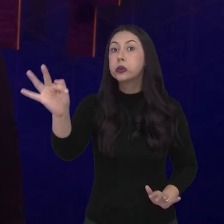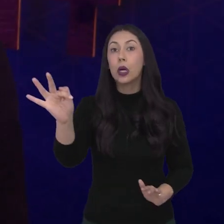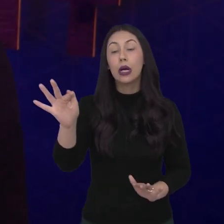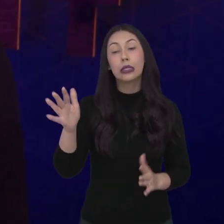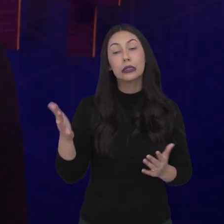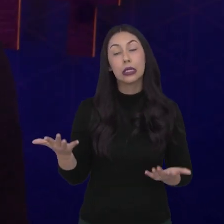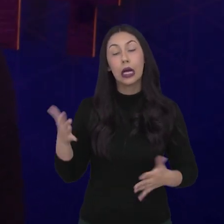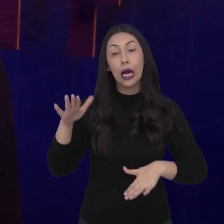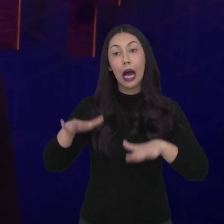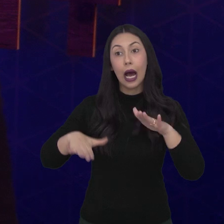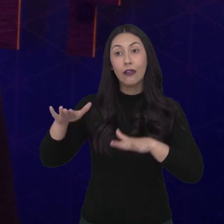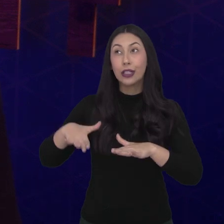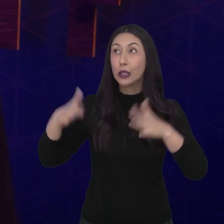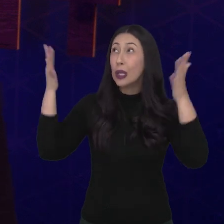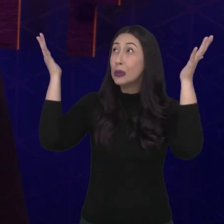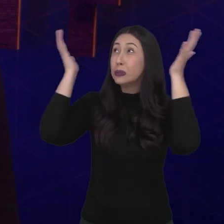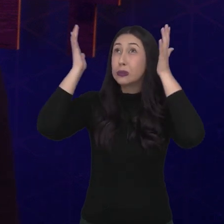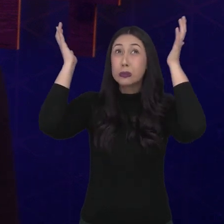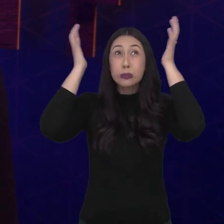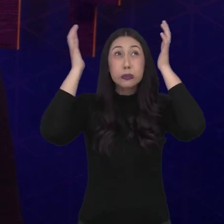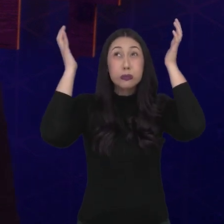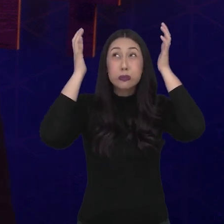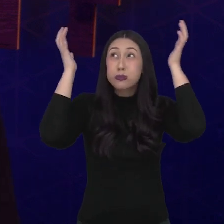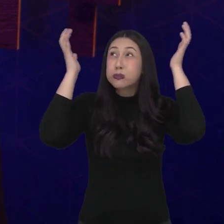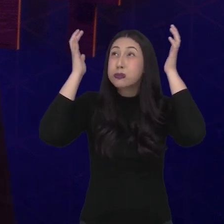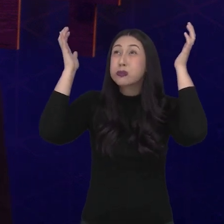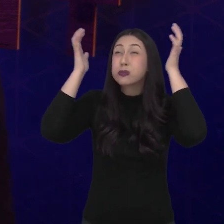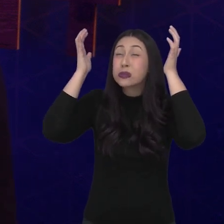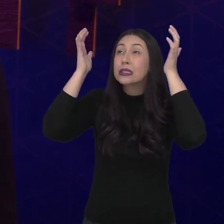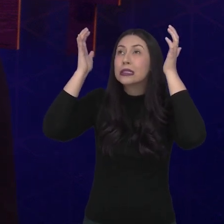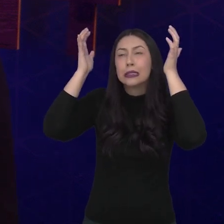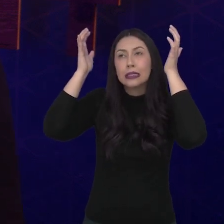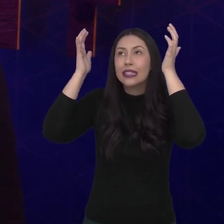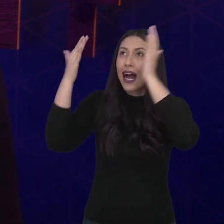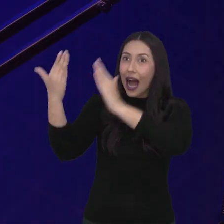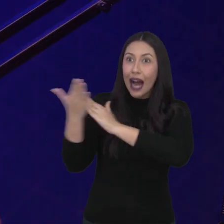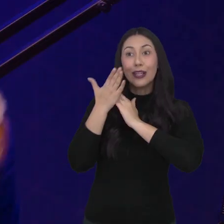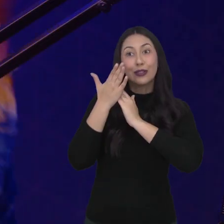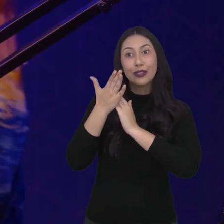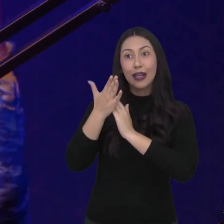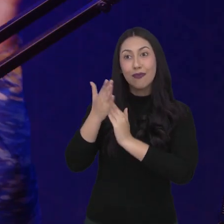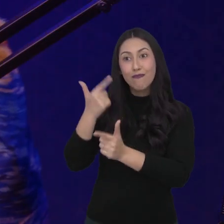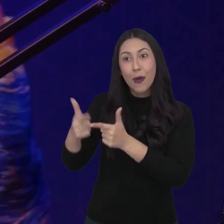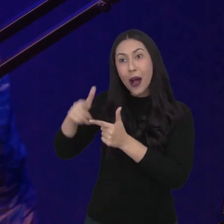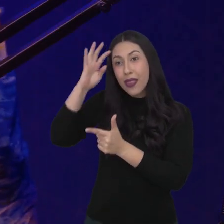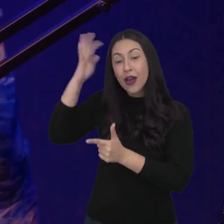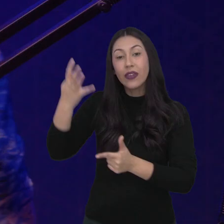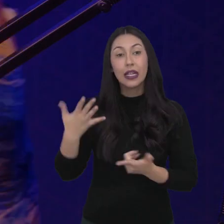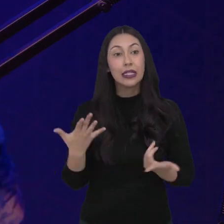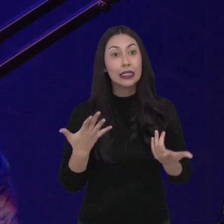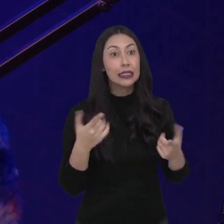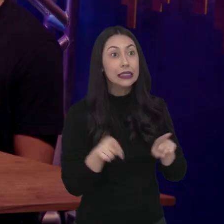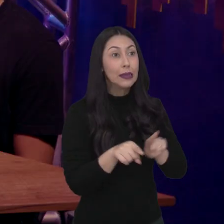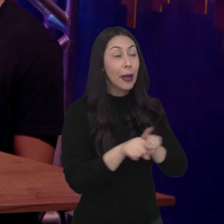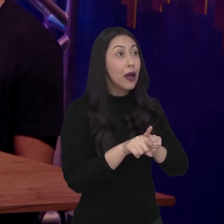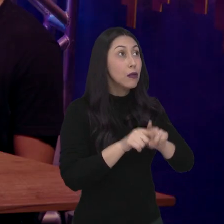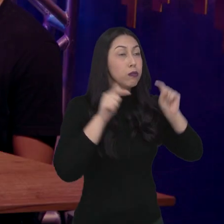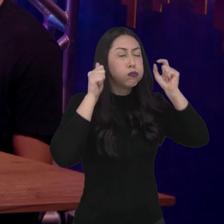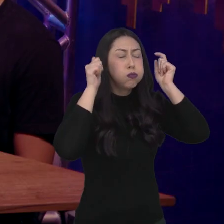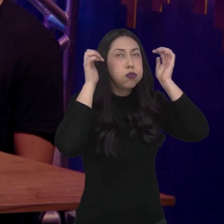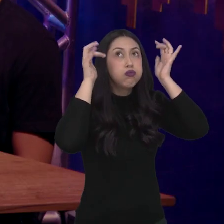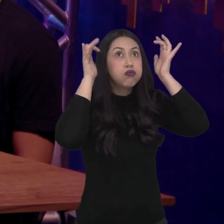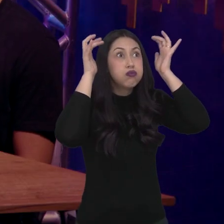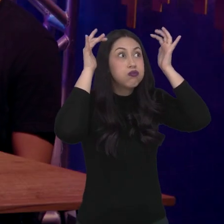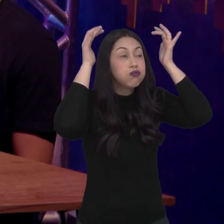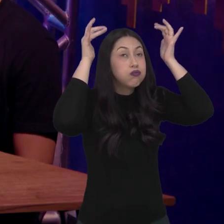E, muitas vezes, esse turbilhão de pensamentos pode ajudar a gente a resolver problemas. Como a nossa cabeça fica em